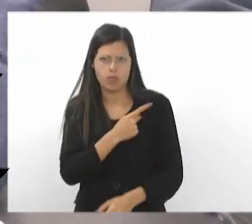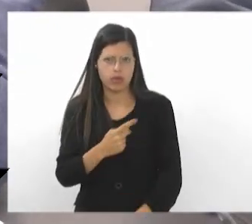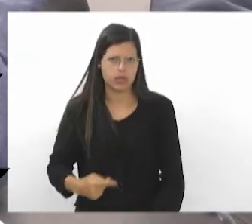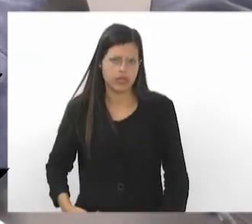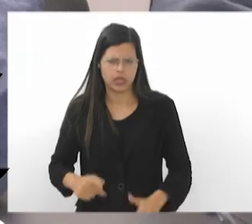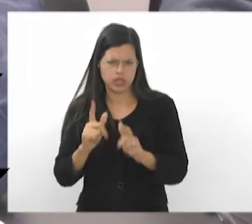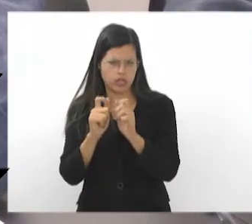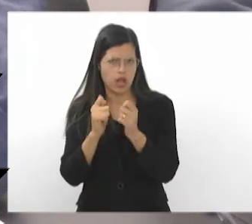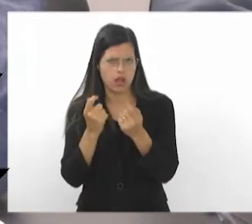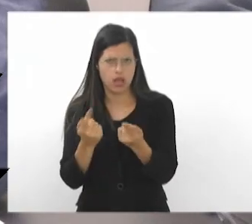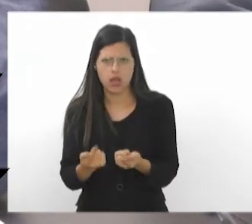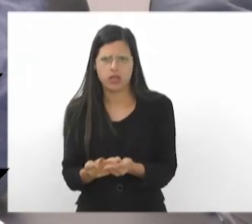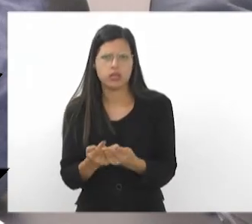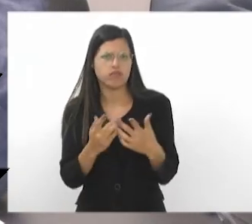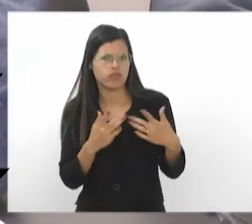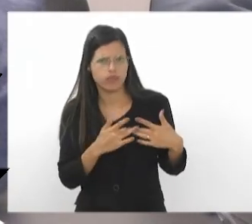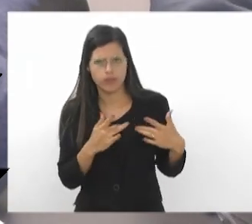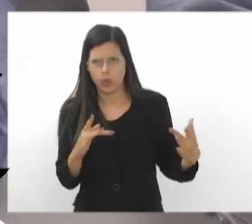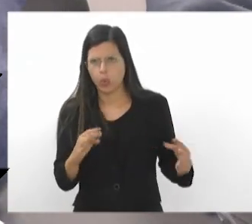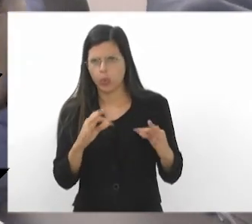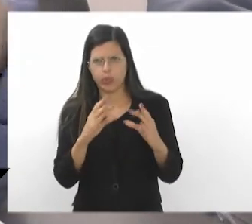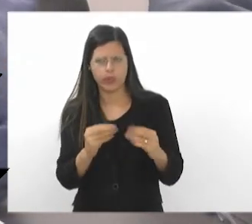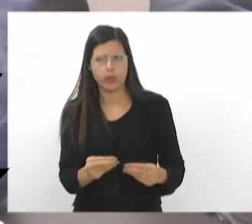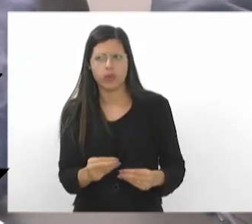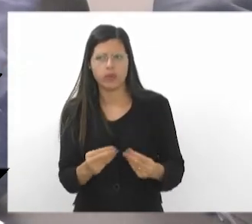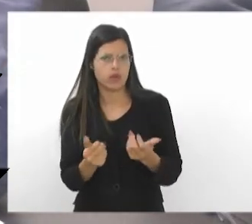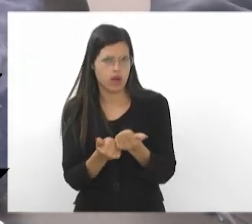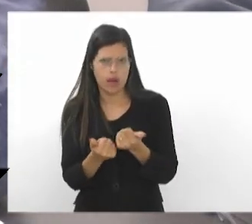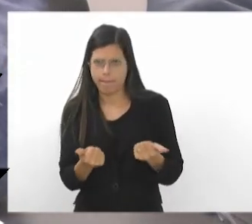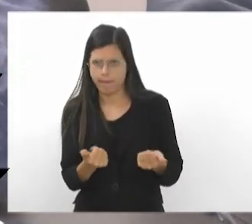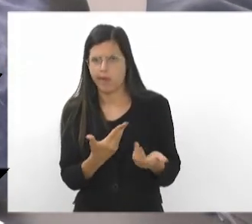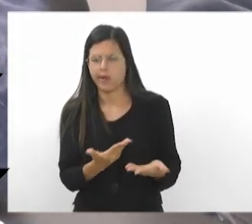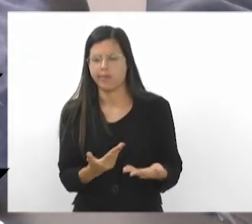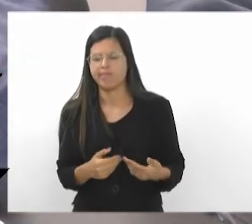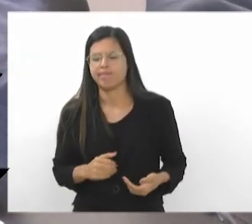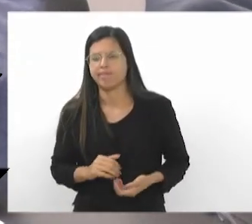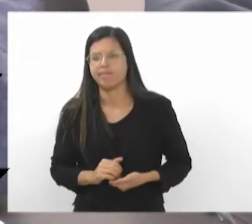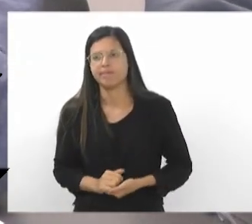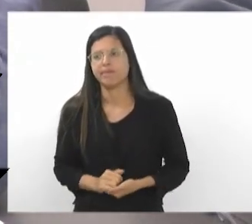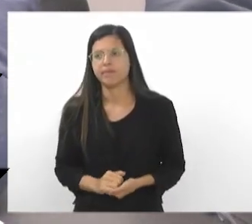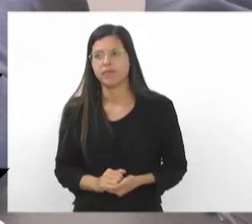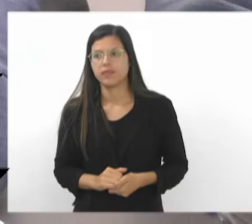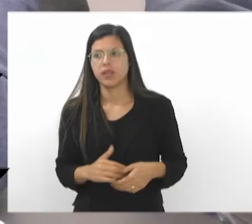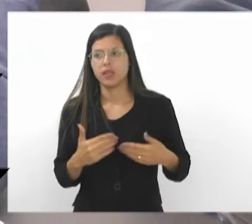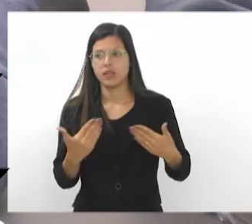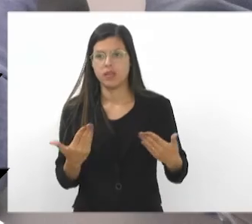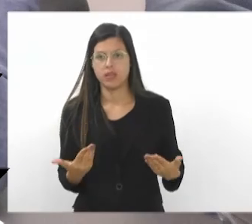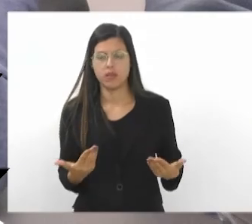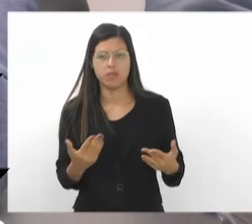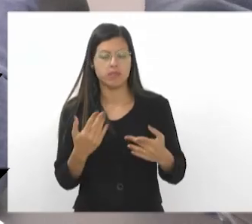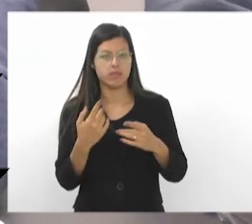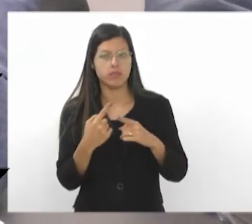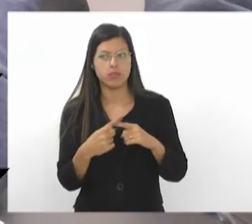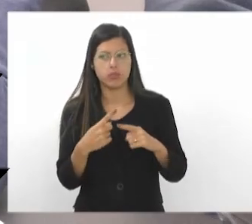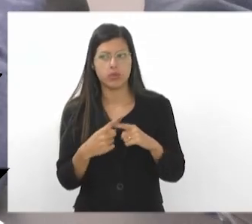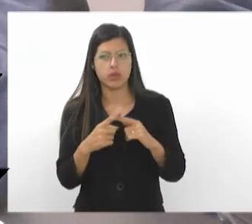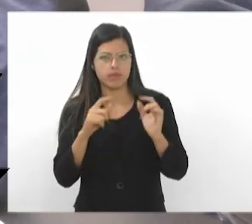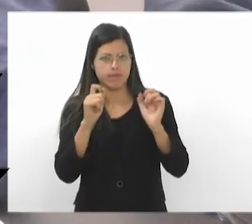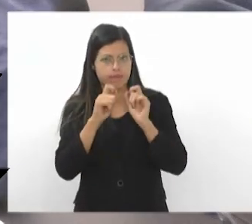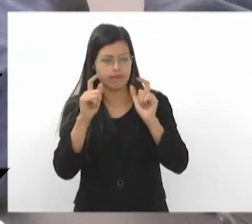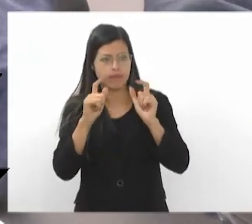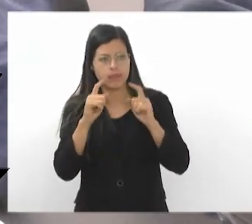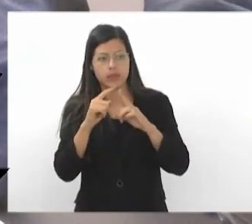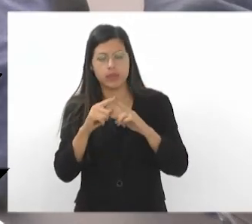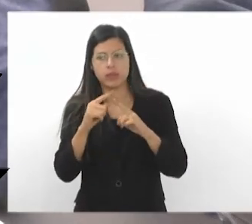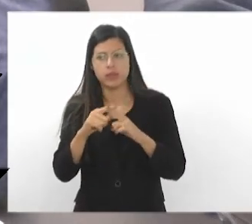virou uma bandeira do presidente de todos nós, né? Então, por que eu chamo a atenção disso? É que